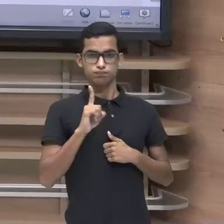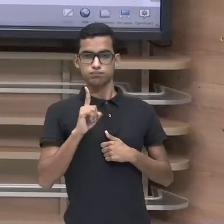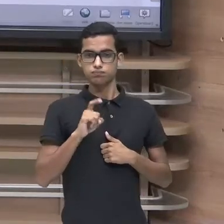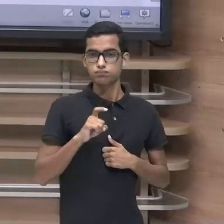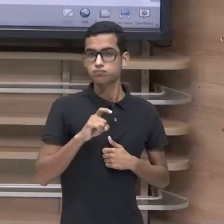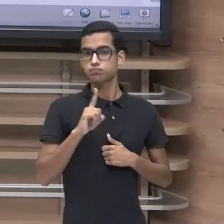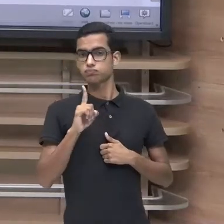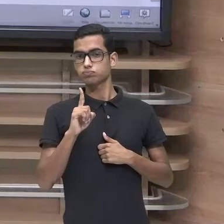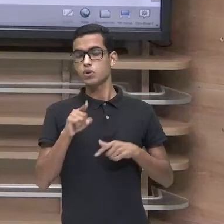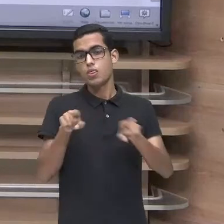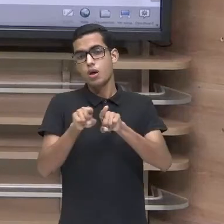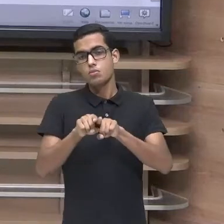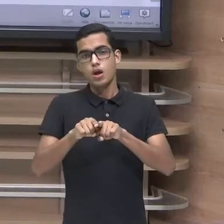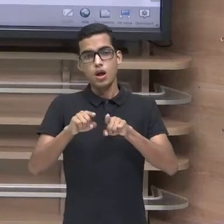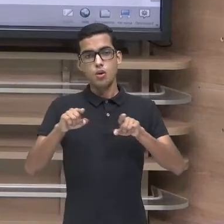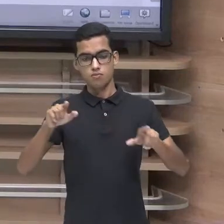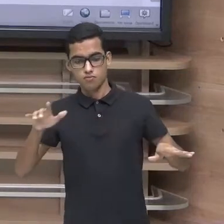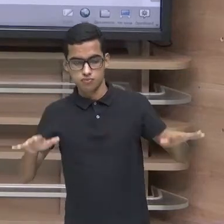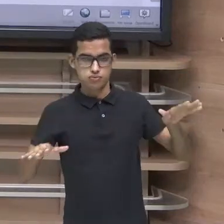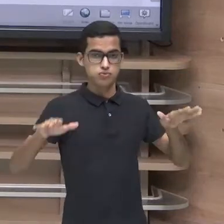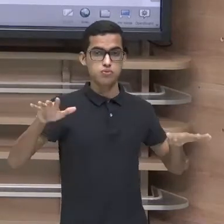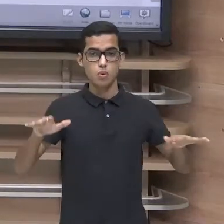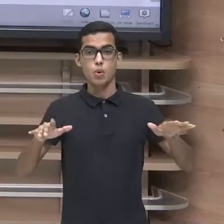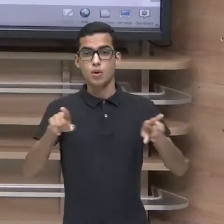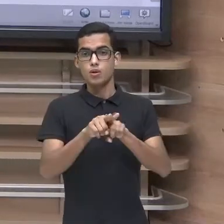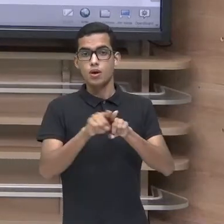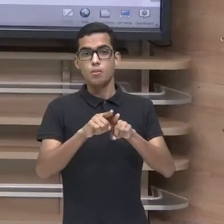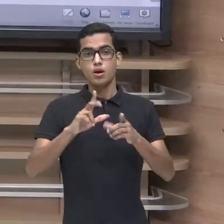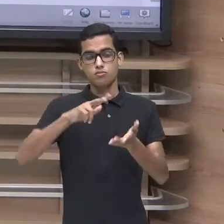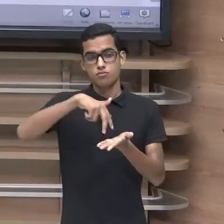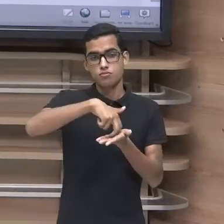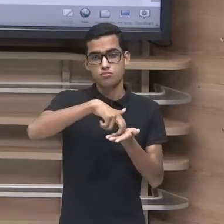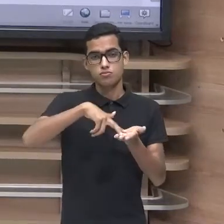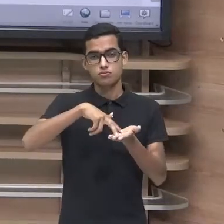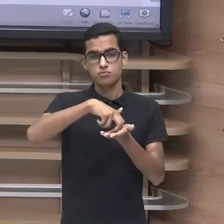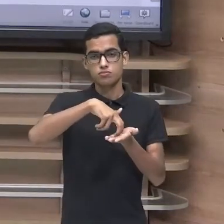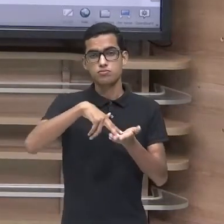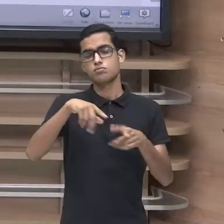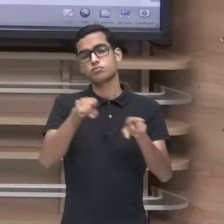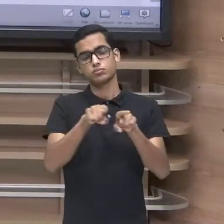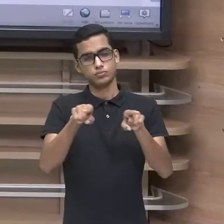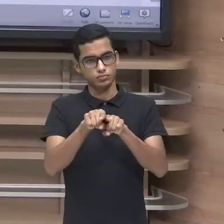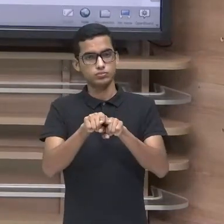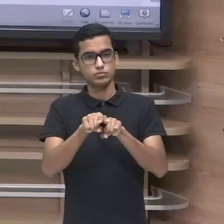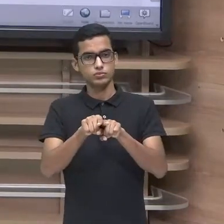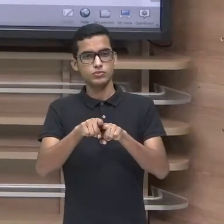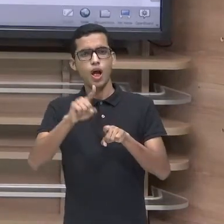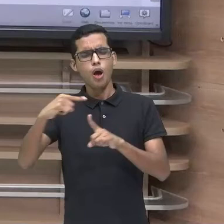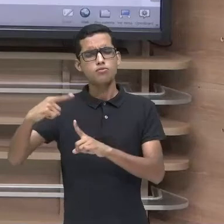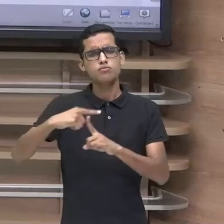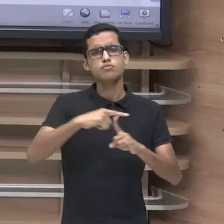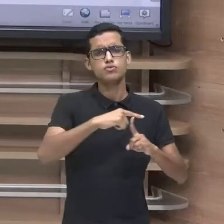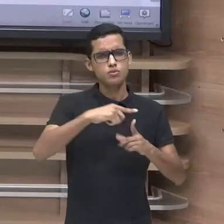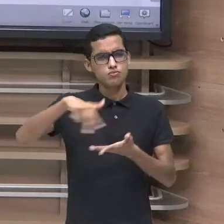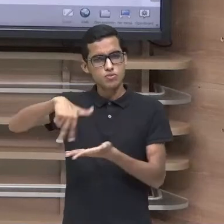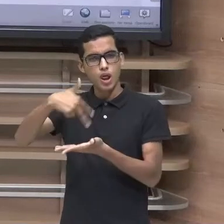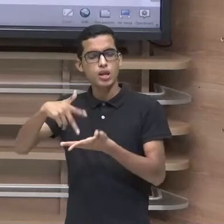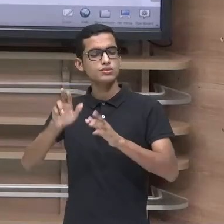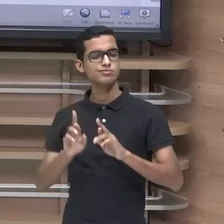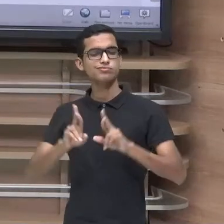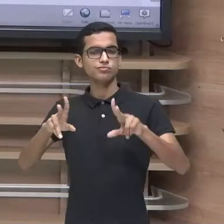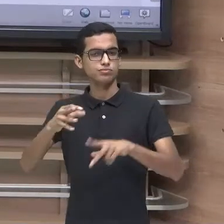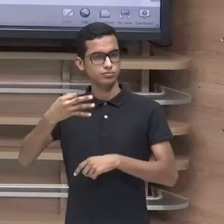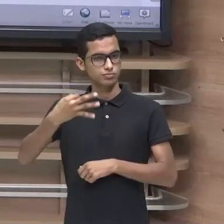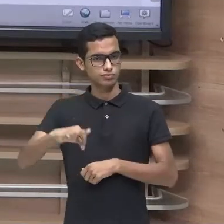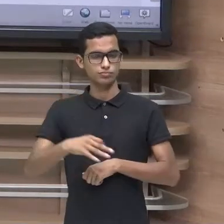os braços, né? Os joelhos um pouquinho dobrados, flexionados. Então, é uma forma diferente de dançar,